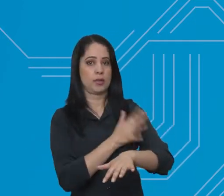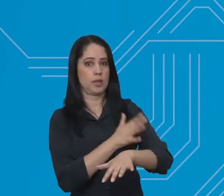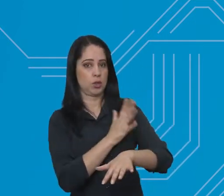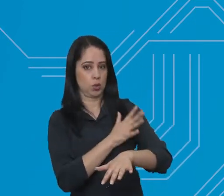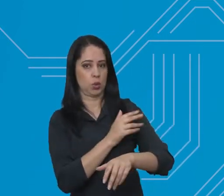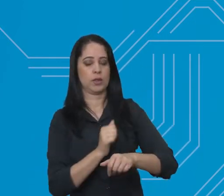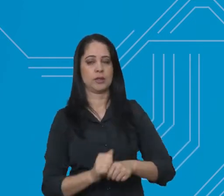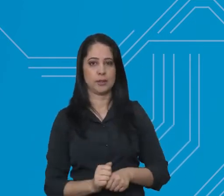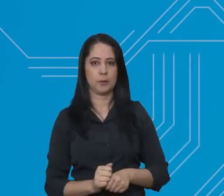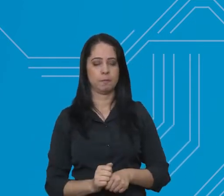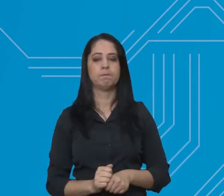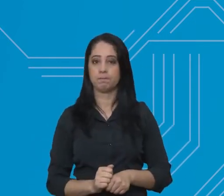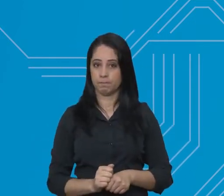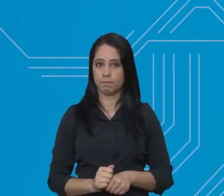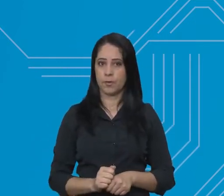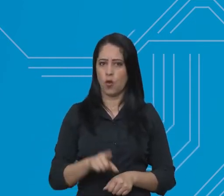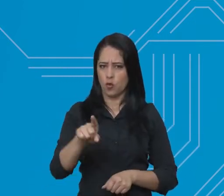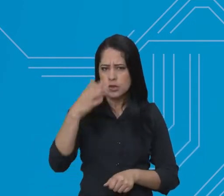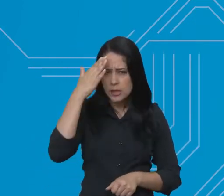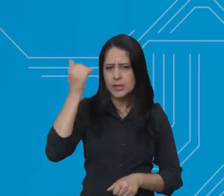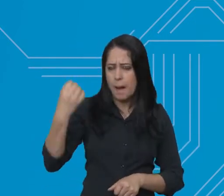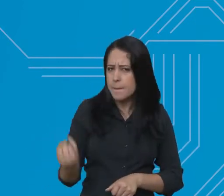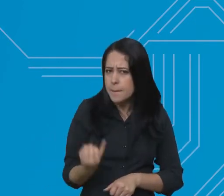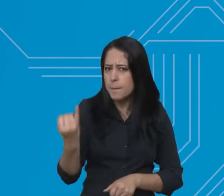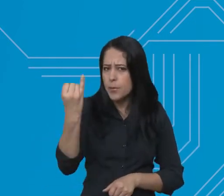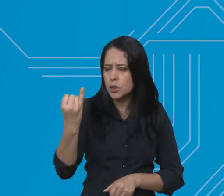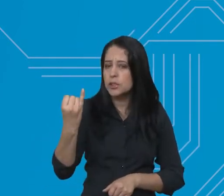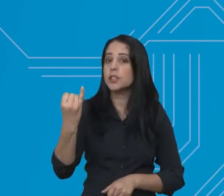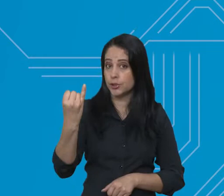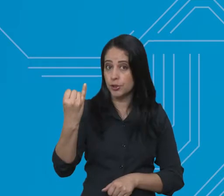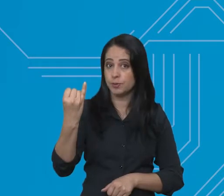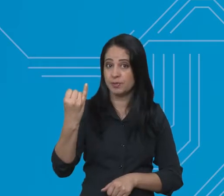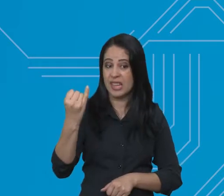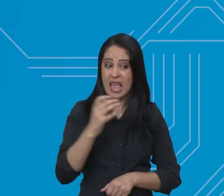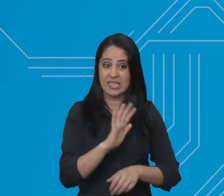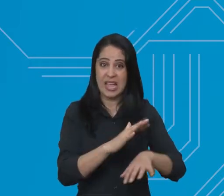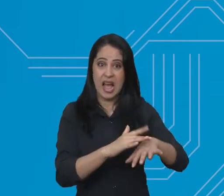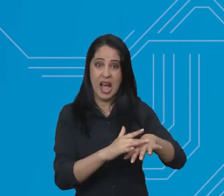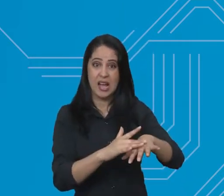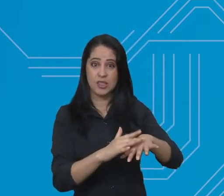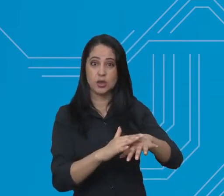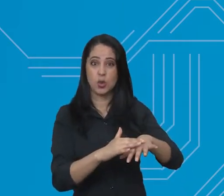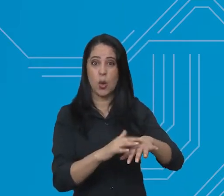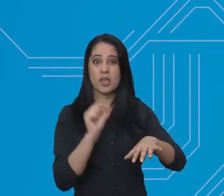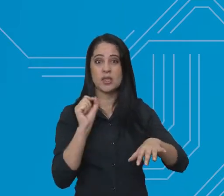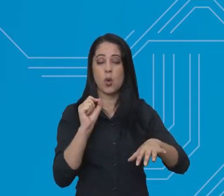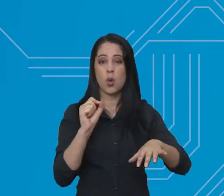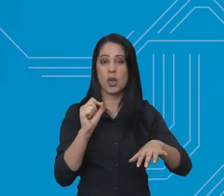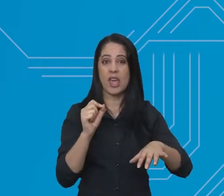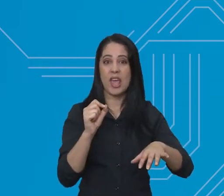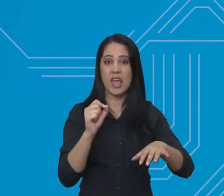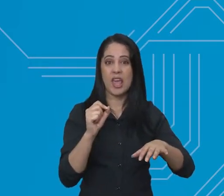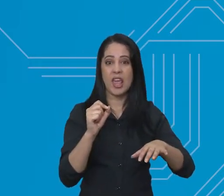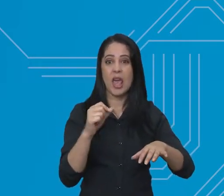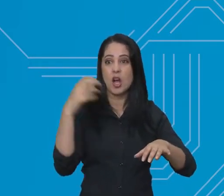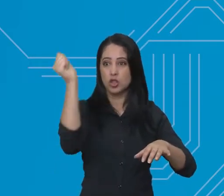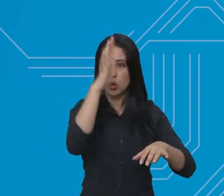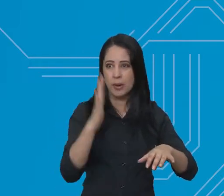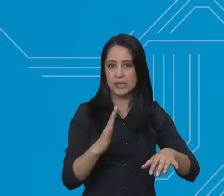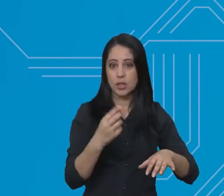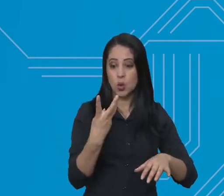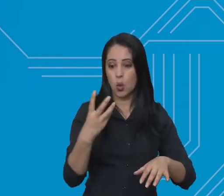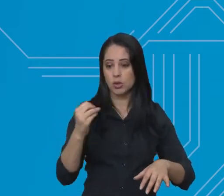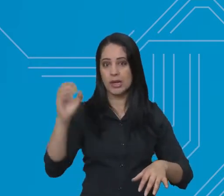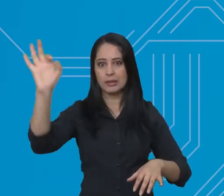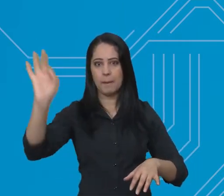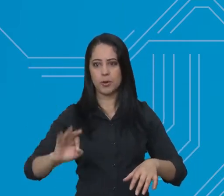doenças cardiovasculares. Para você ter uma ideia da importância desse tema, essas doenças são responsáveis por mais de 30% de